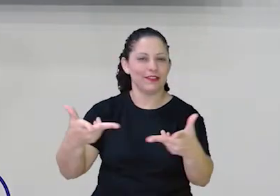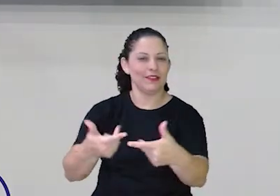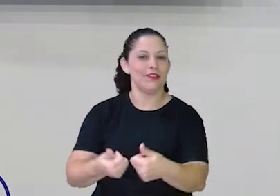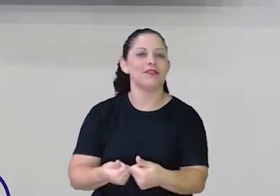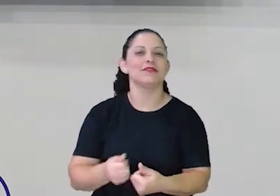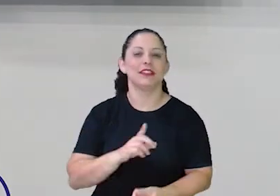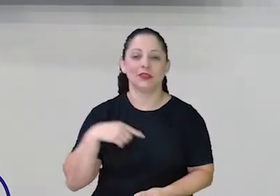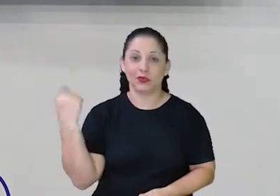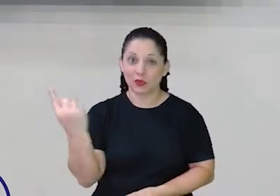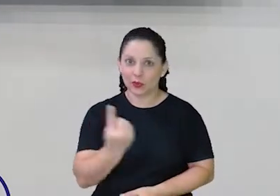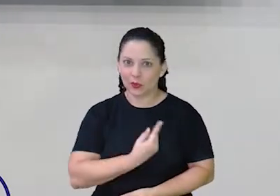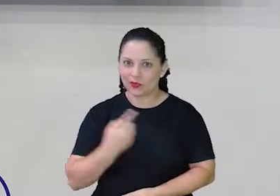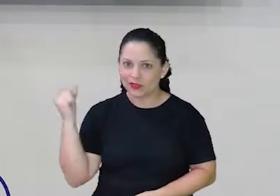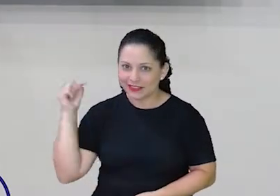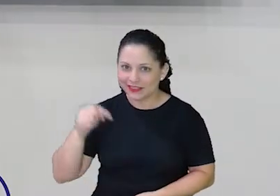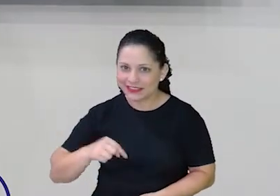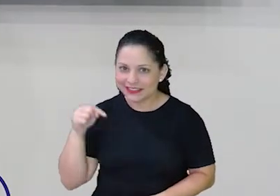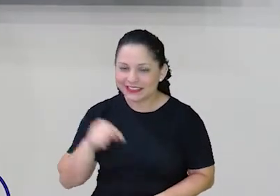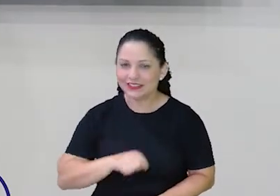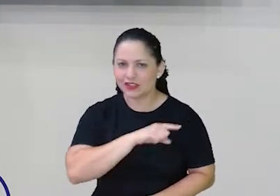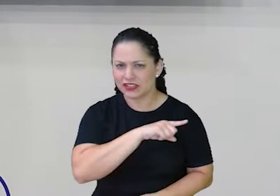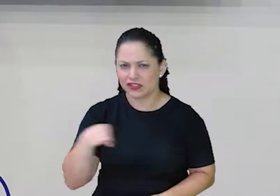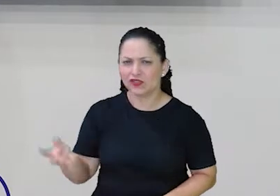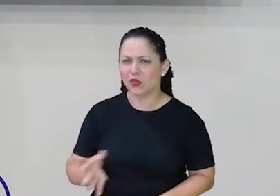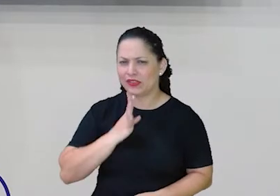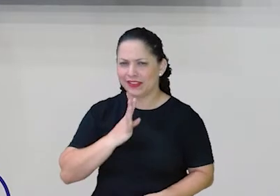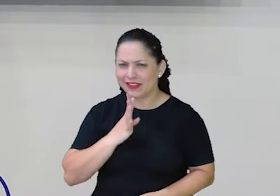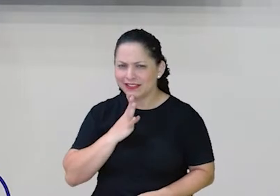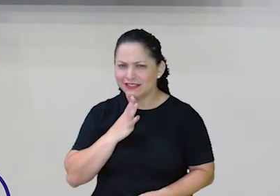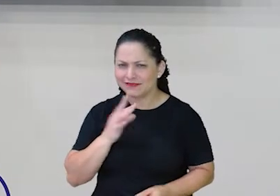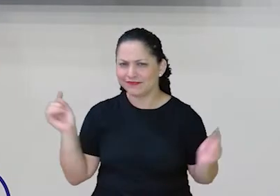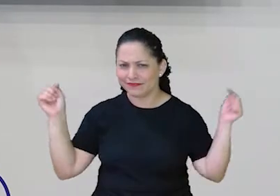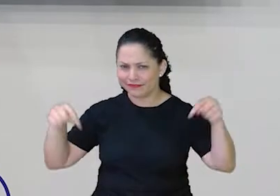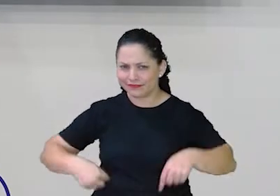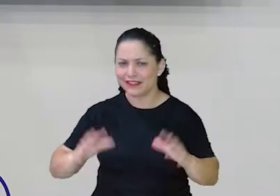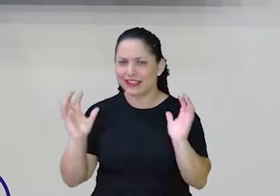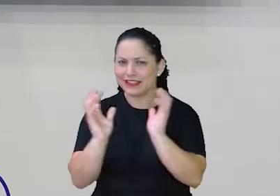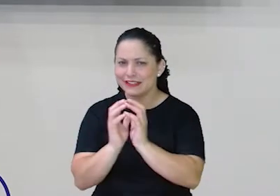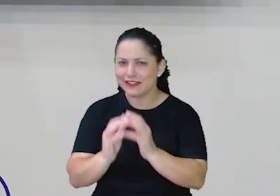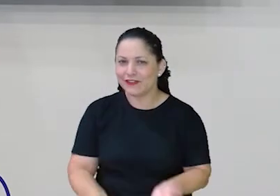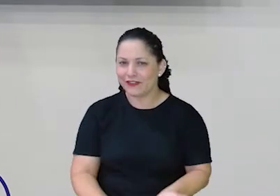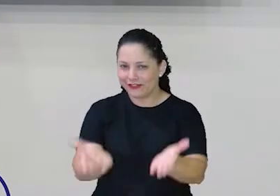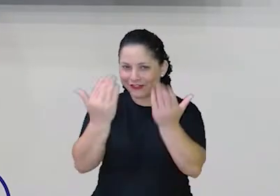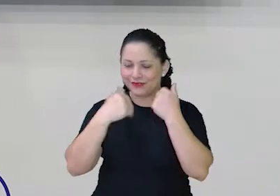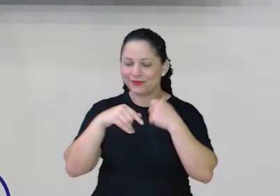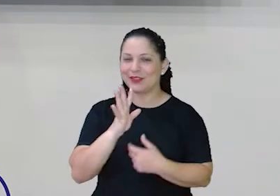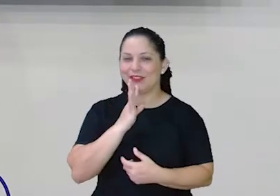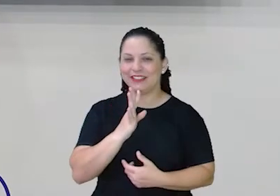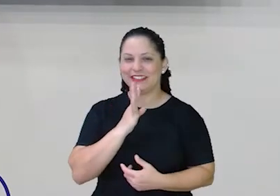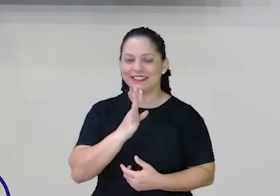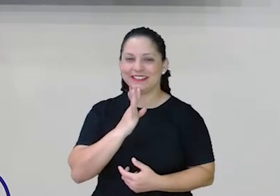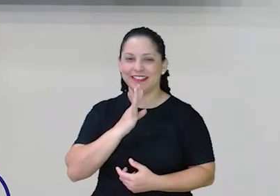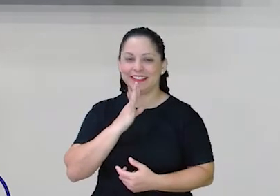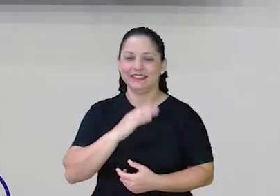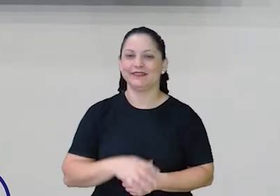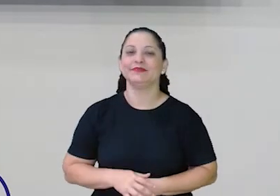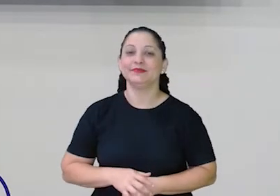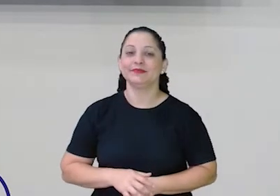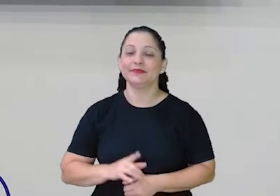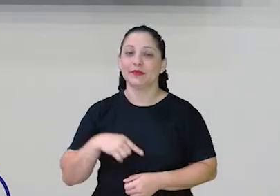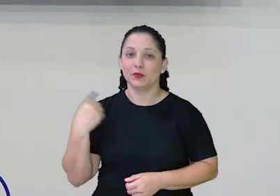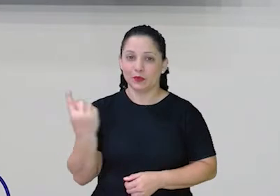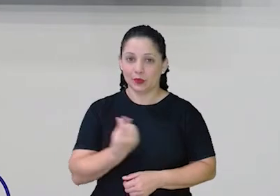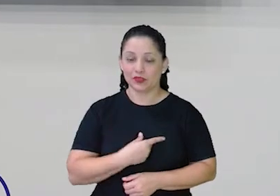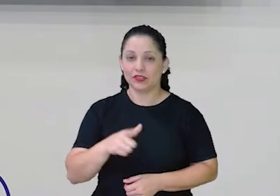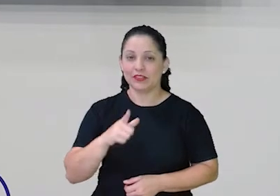gente vive aqui. Será que você conhece bem a nossa cidade? Vamos descobrir um pouquinho sobre a nossa cidade? E olha só, a gente também